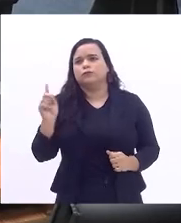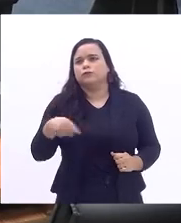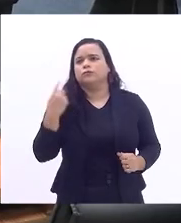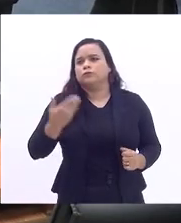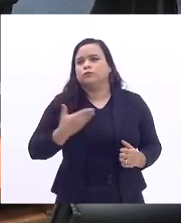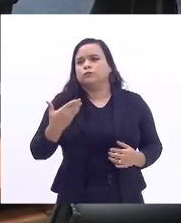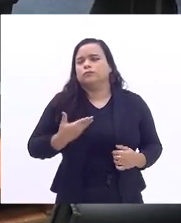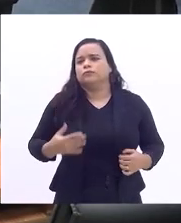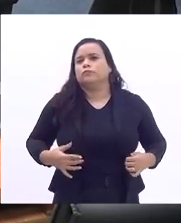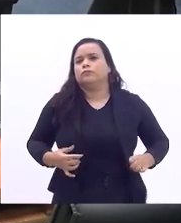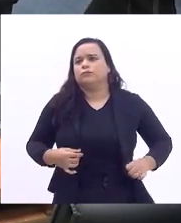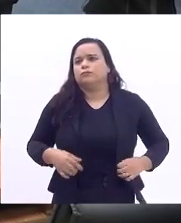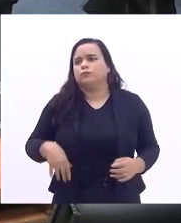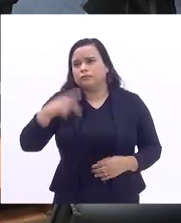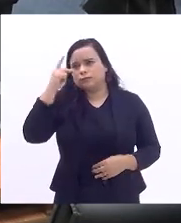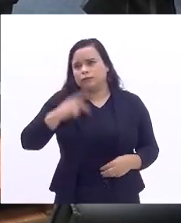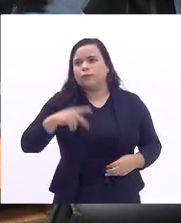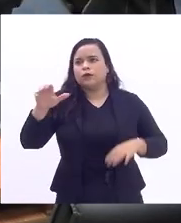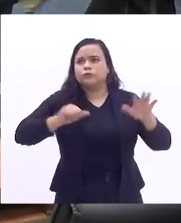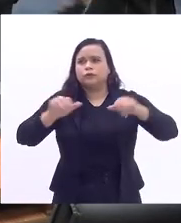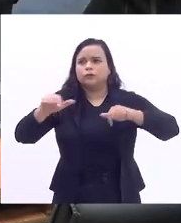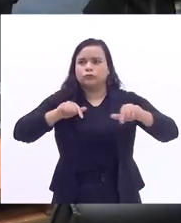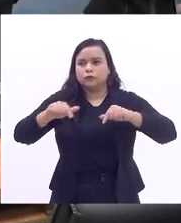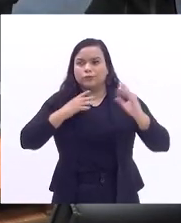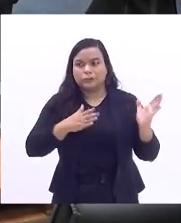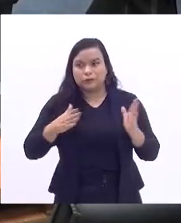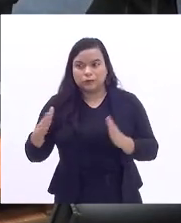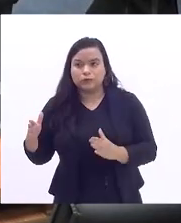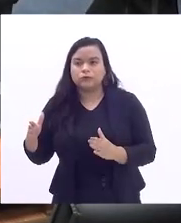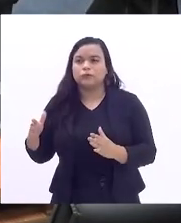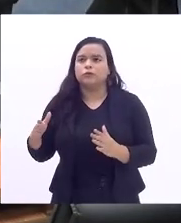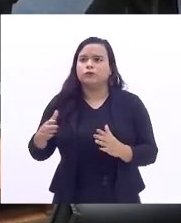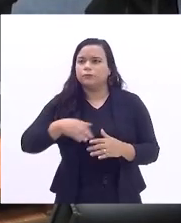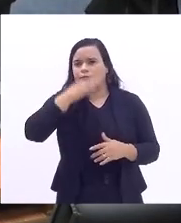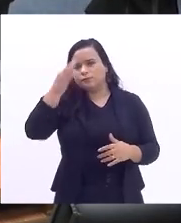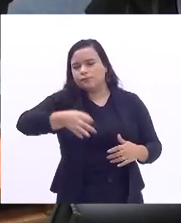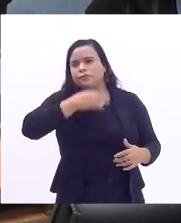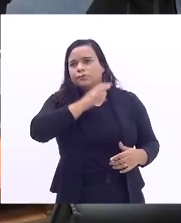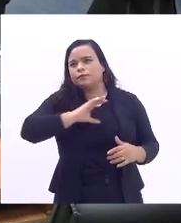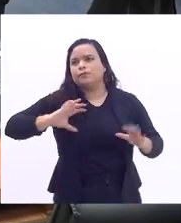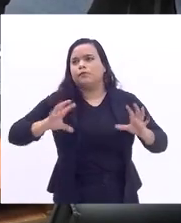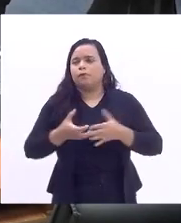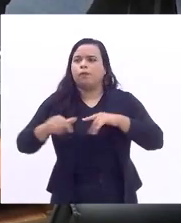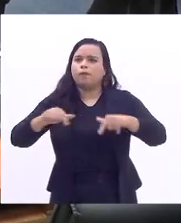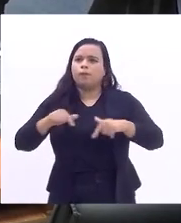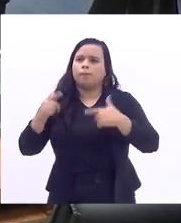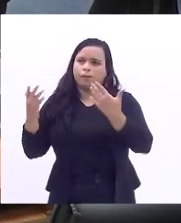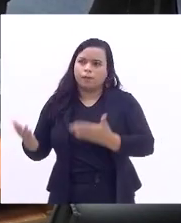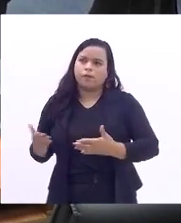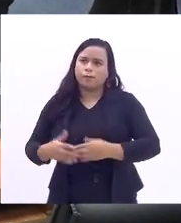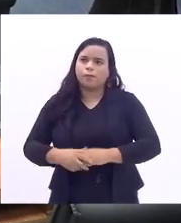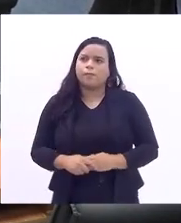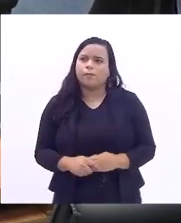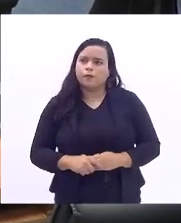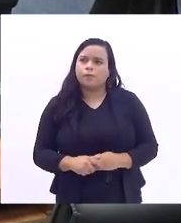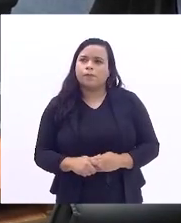colega presente chama os trabalhos a ordem e cole o parecer da comissão de trabalho